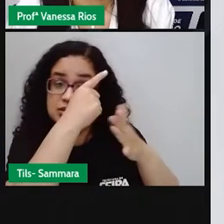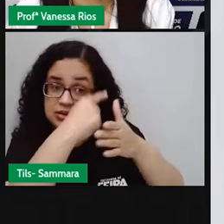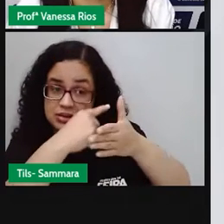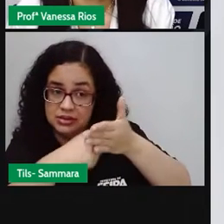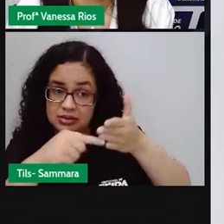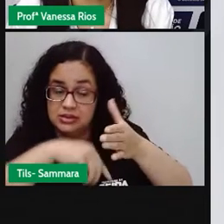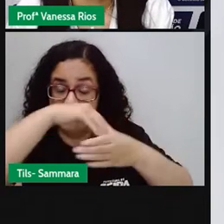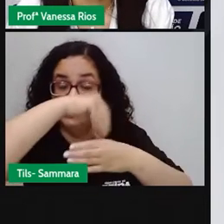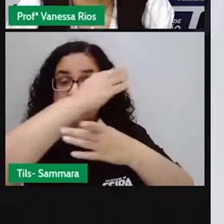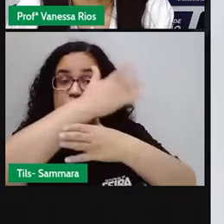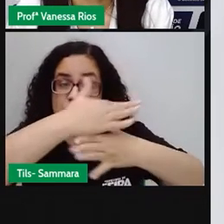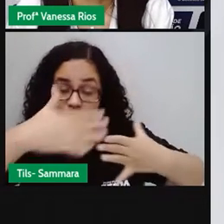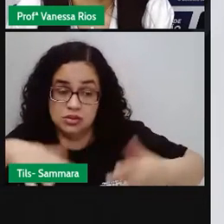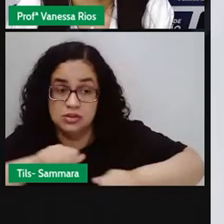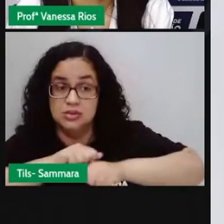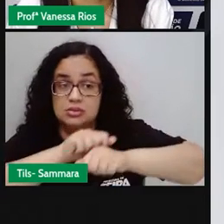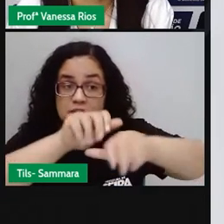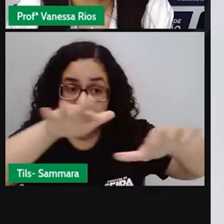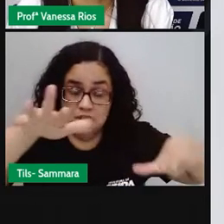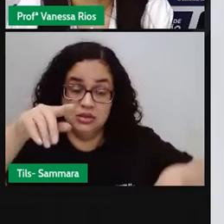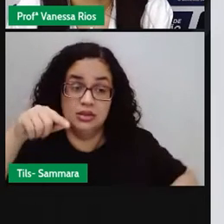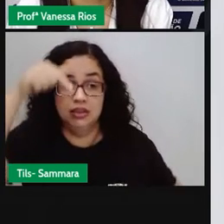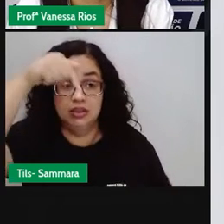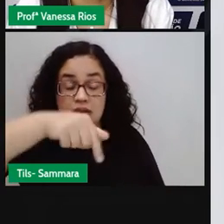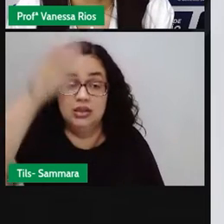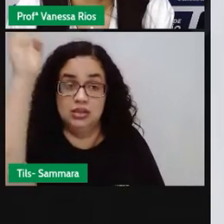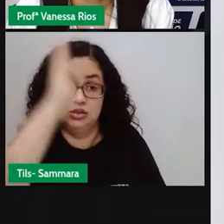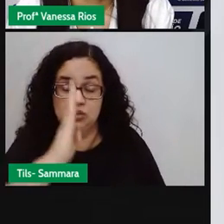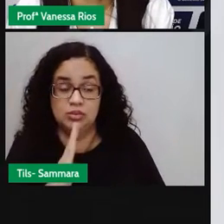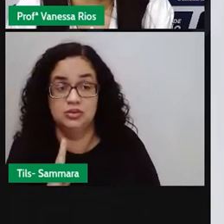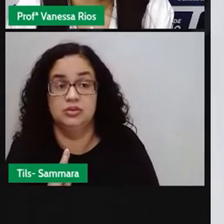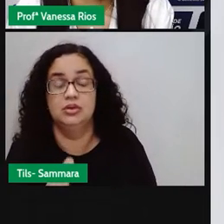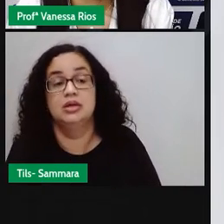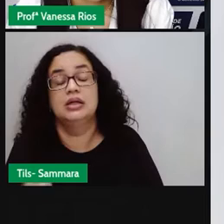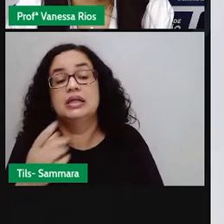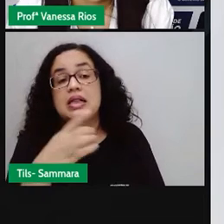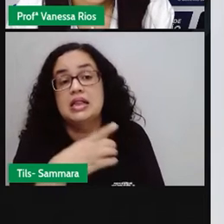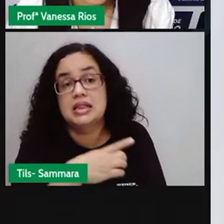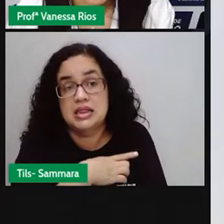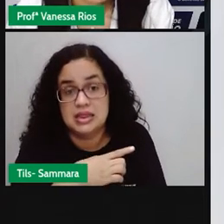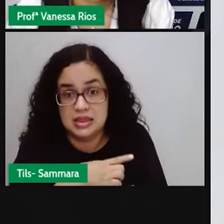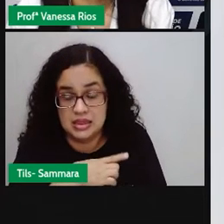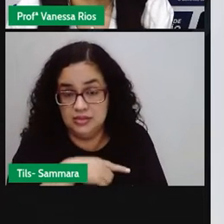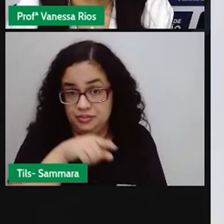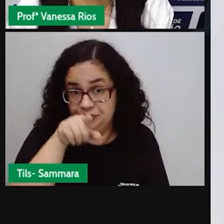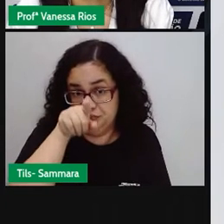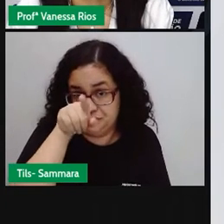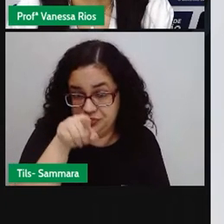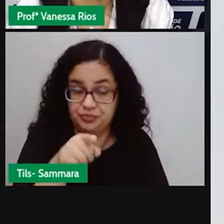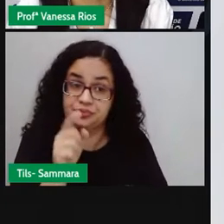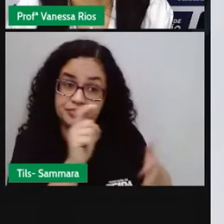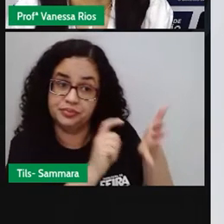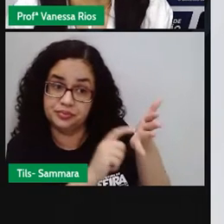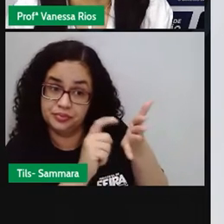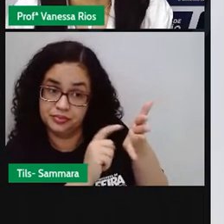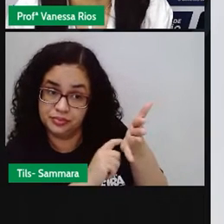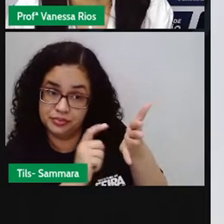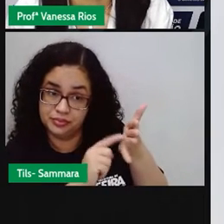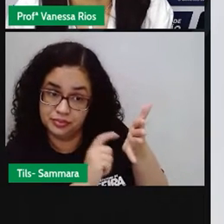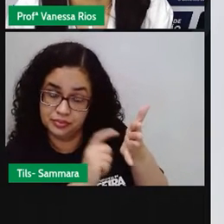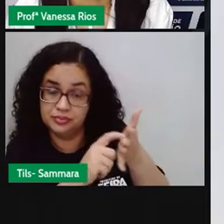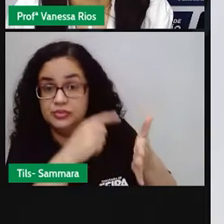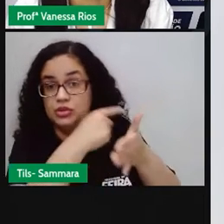aí espalhadas pelo nosso país. Mas aí nós temos aí nesse instrumento a urna eletrônica,